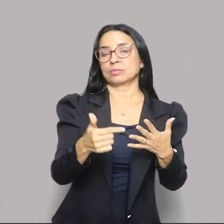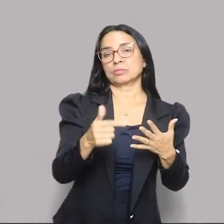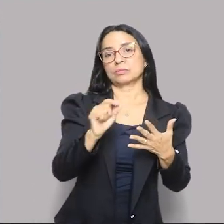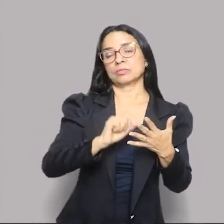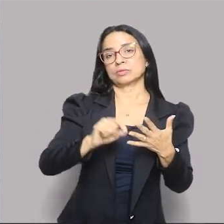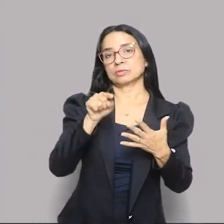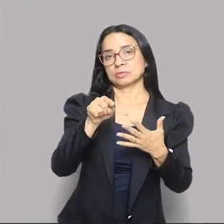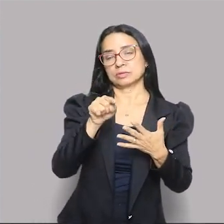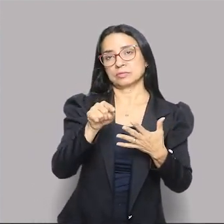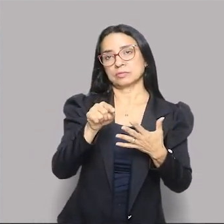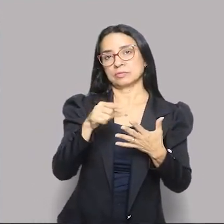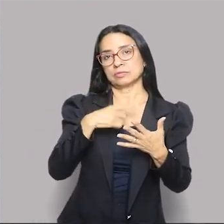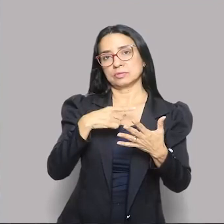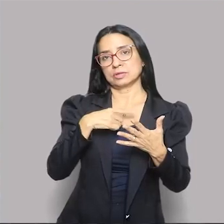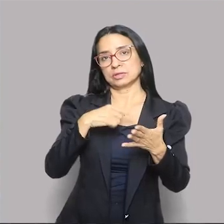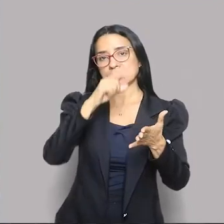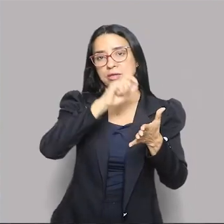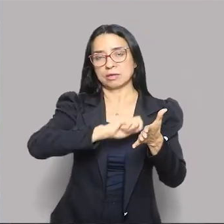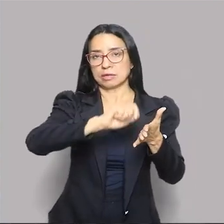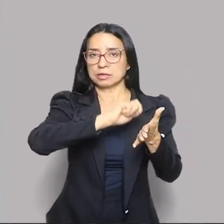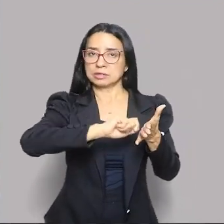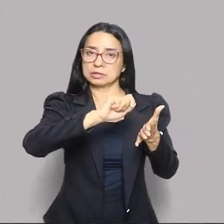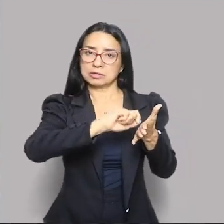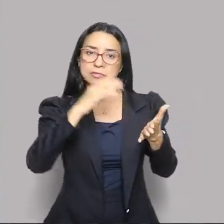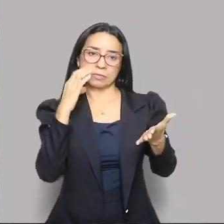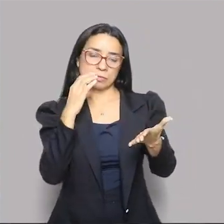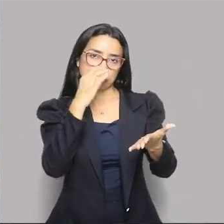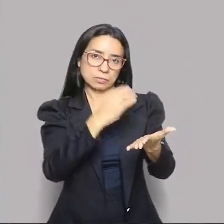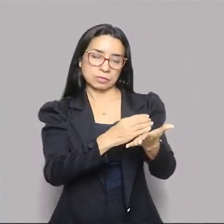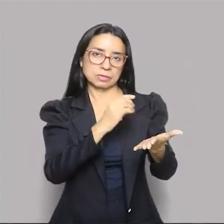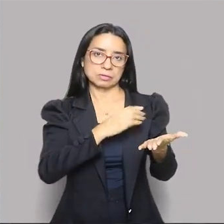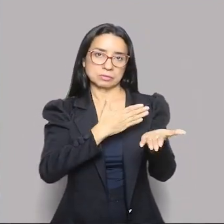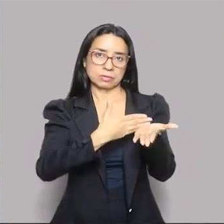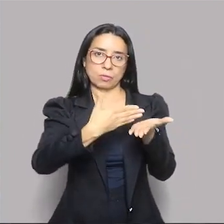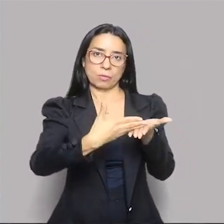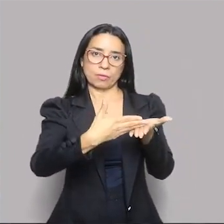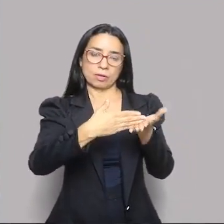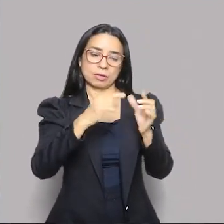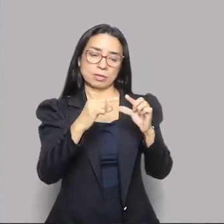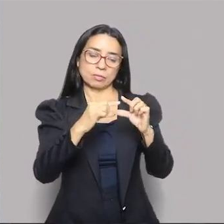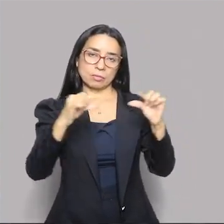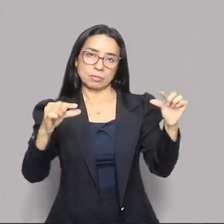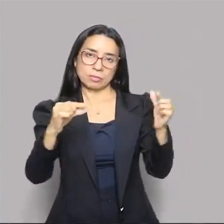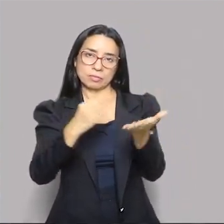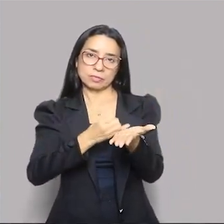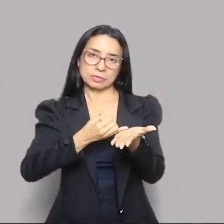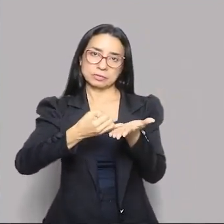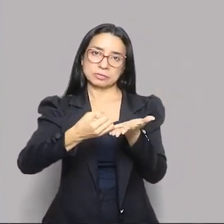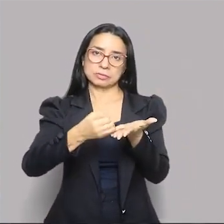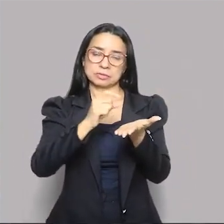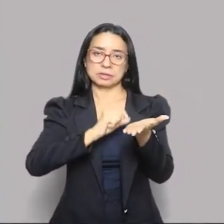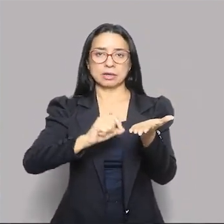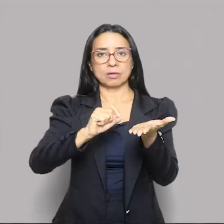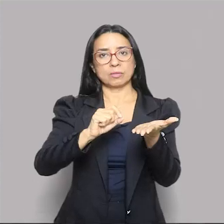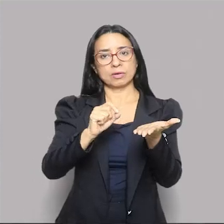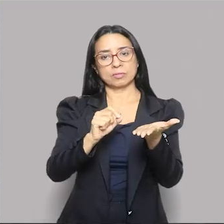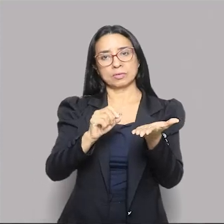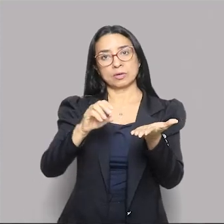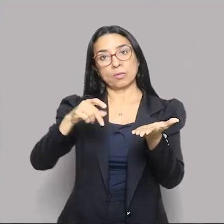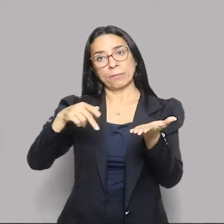você lançou lá na sua tese. E aí você começa com uma frase inicial. Essa frase inicial é um